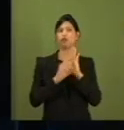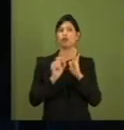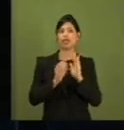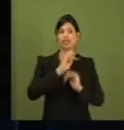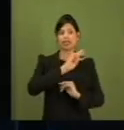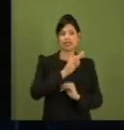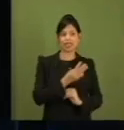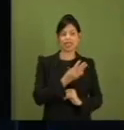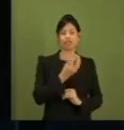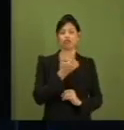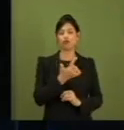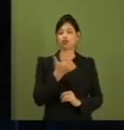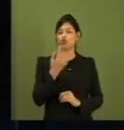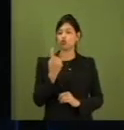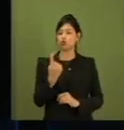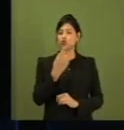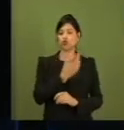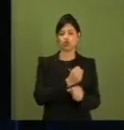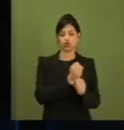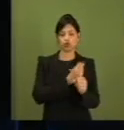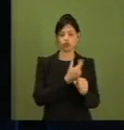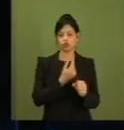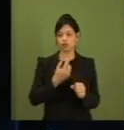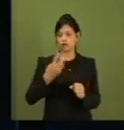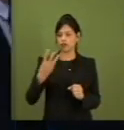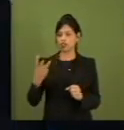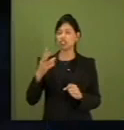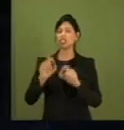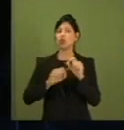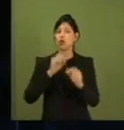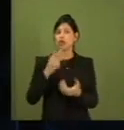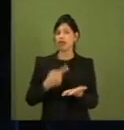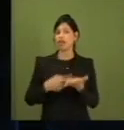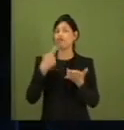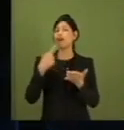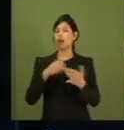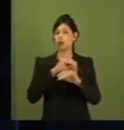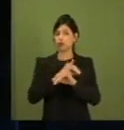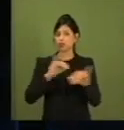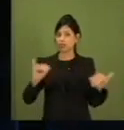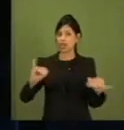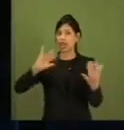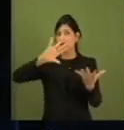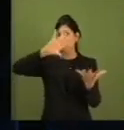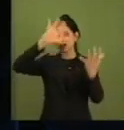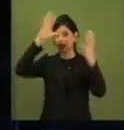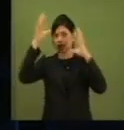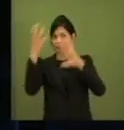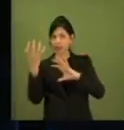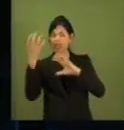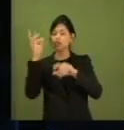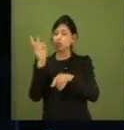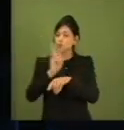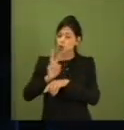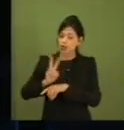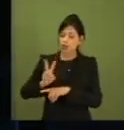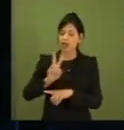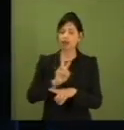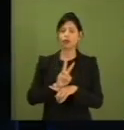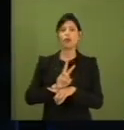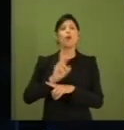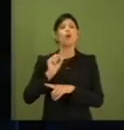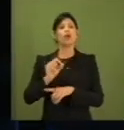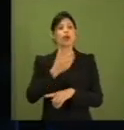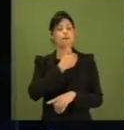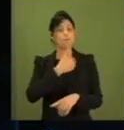decreta estado de calamidade pública no Rio Grande do Sul, até 31 de dezembro de